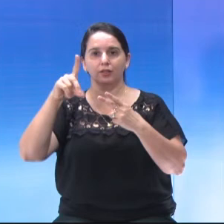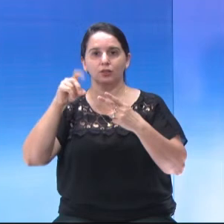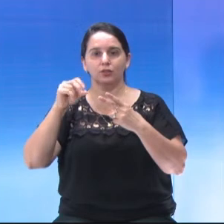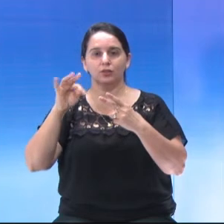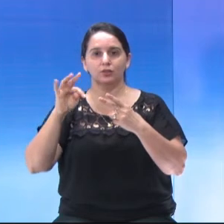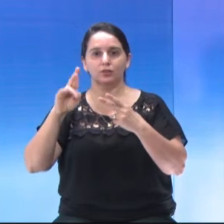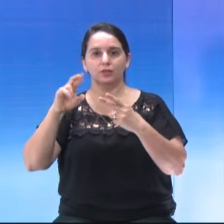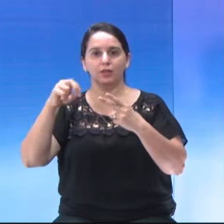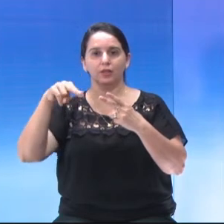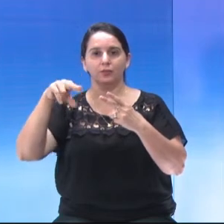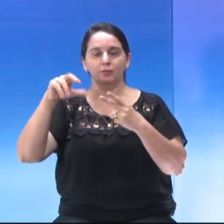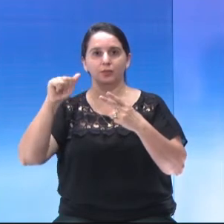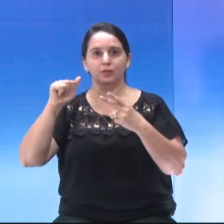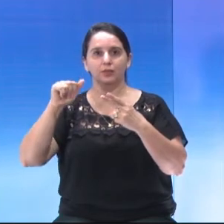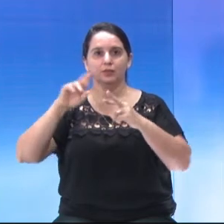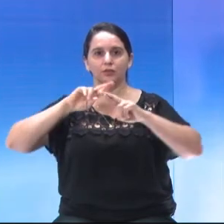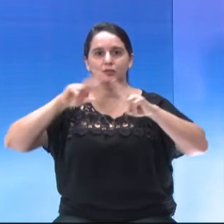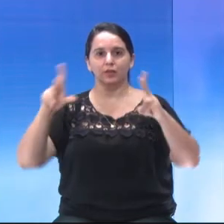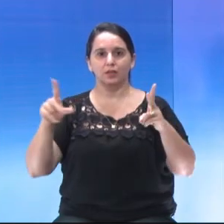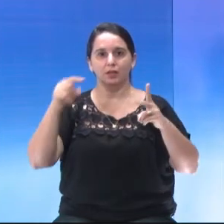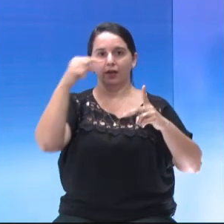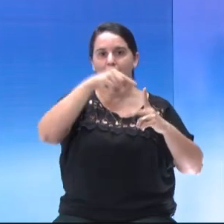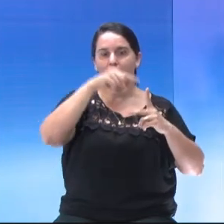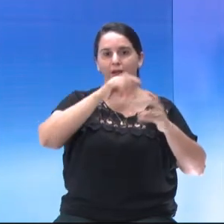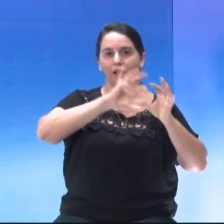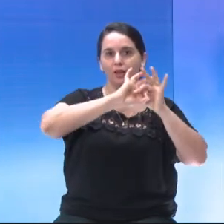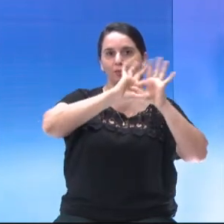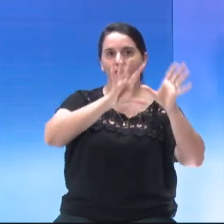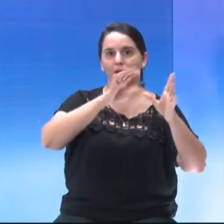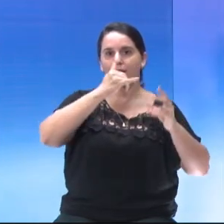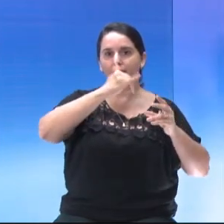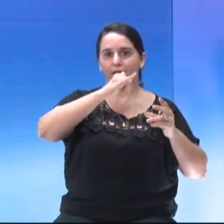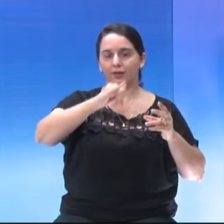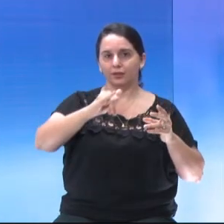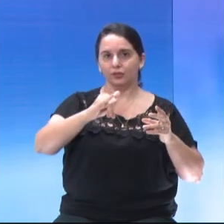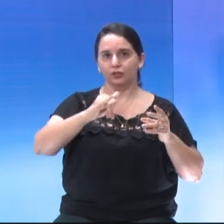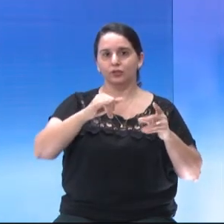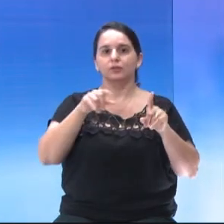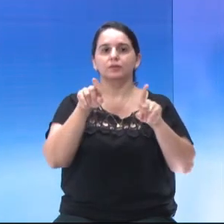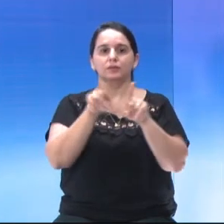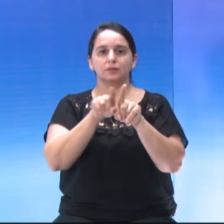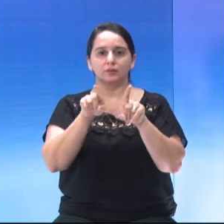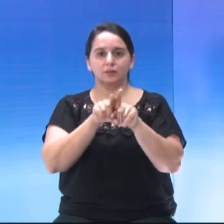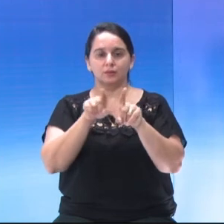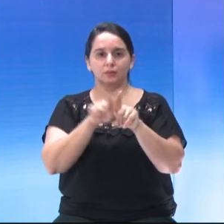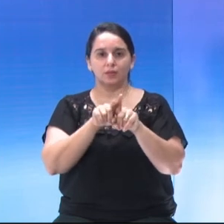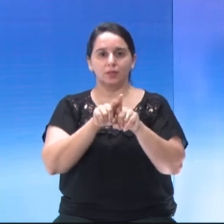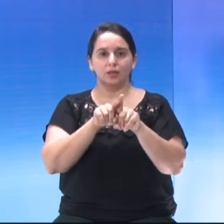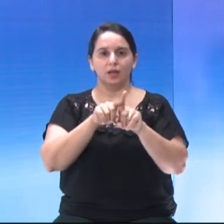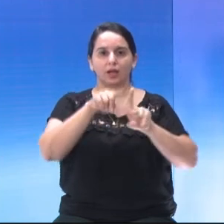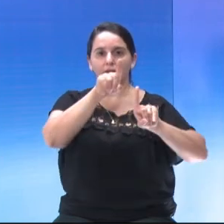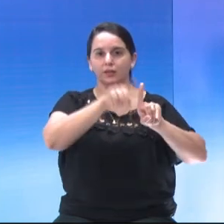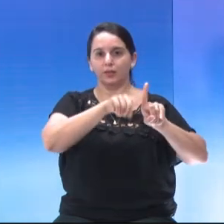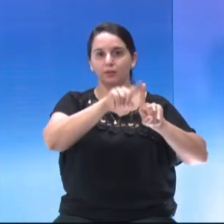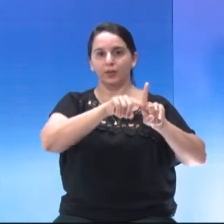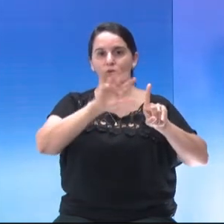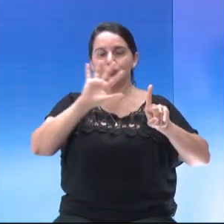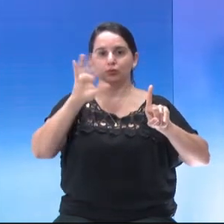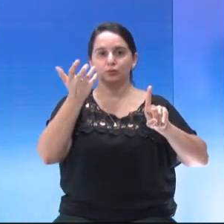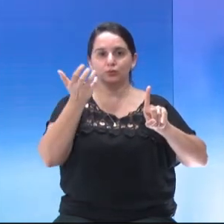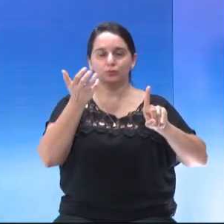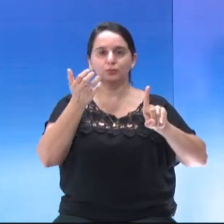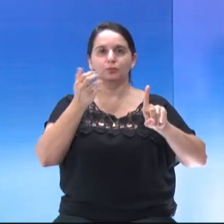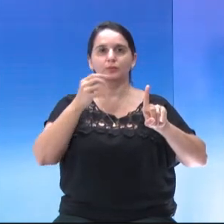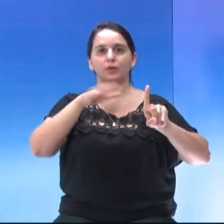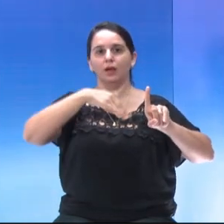reações exotérmicas, há liberação de energia, consequentemente, um aumento da